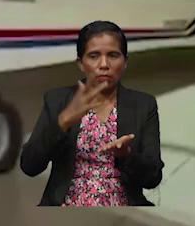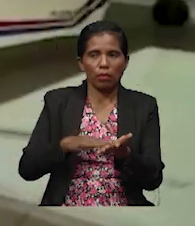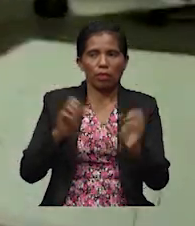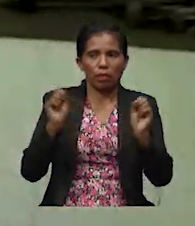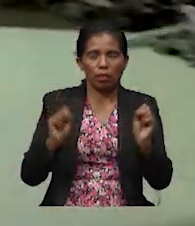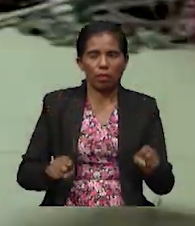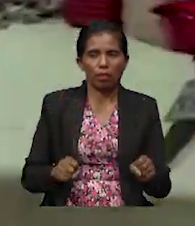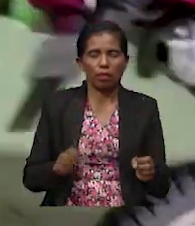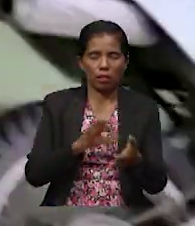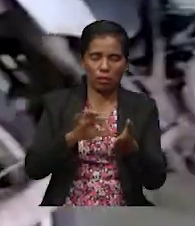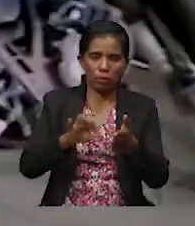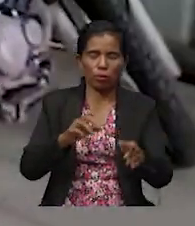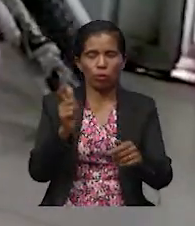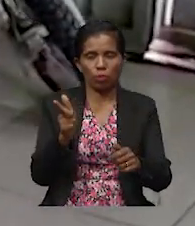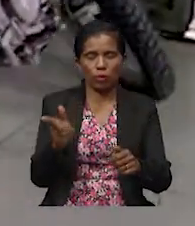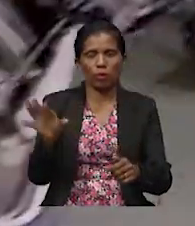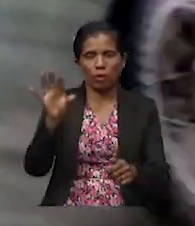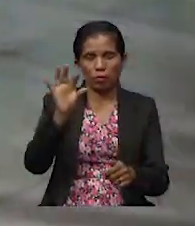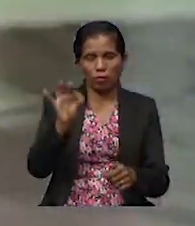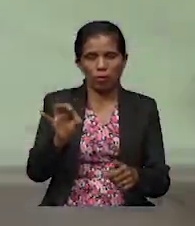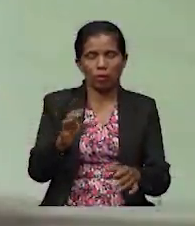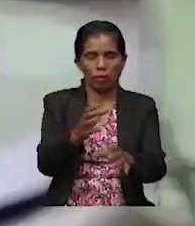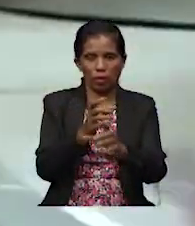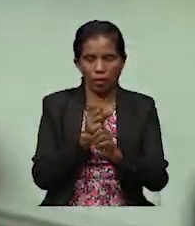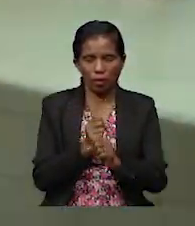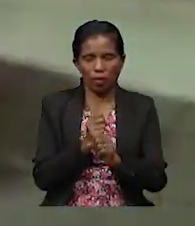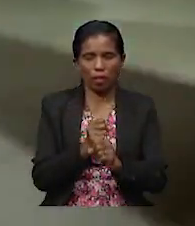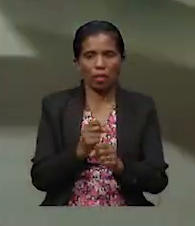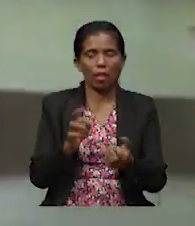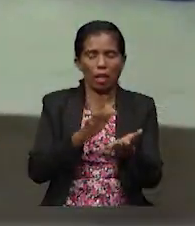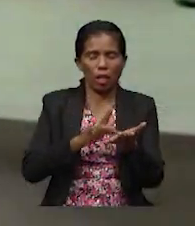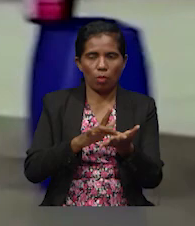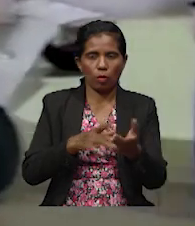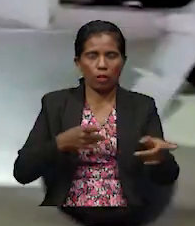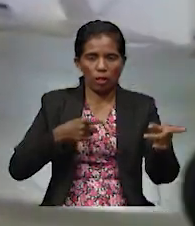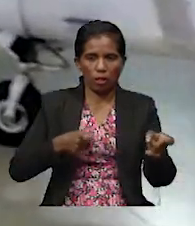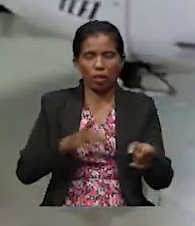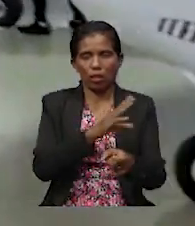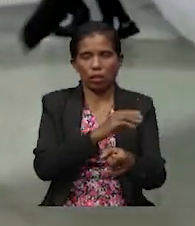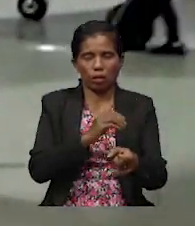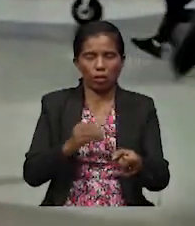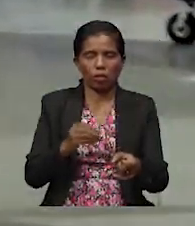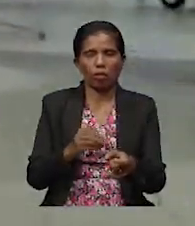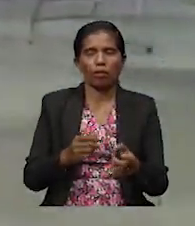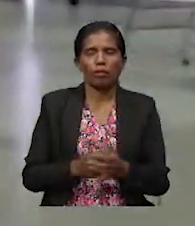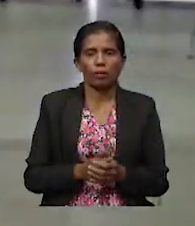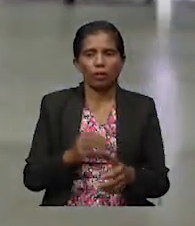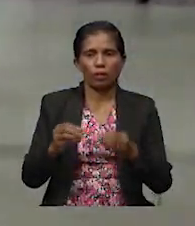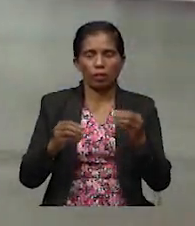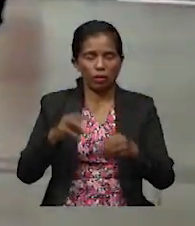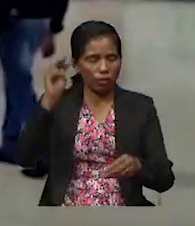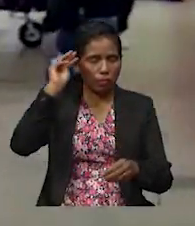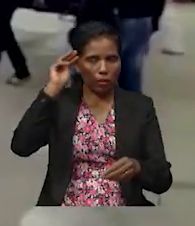suspeito Ruanul Resincia, onde prende veículo, droga, quilat no munições. Relaciona ao acontecimento, né,